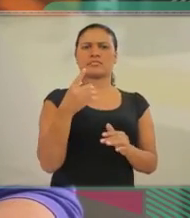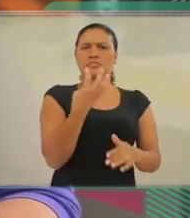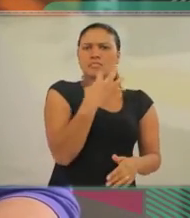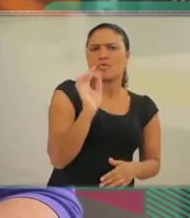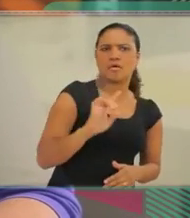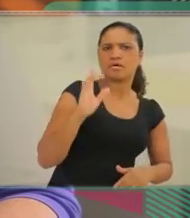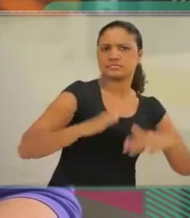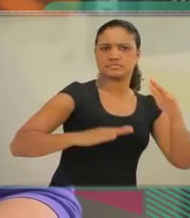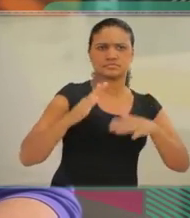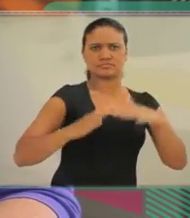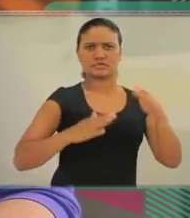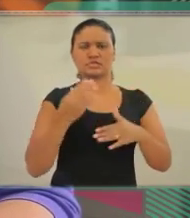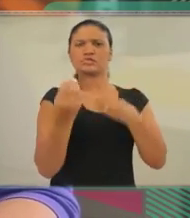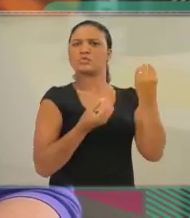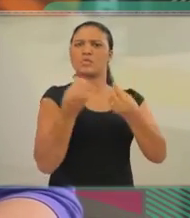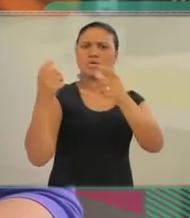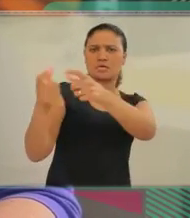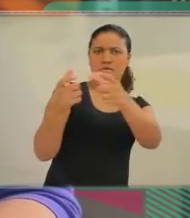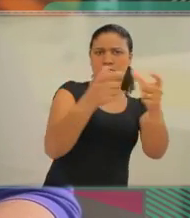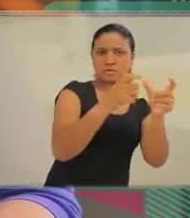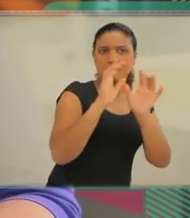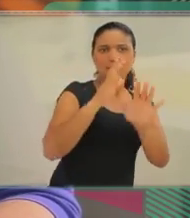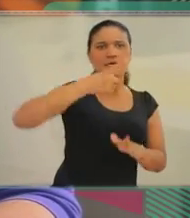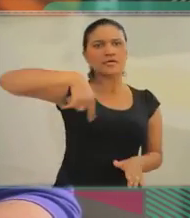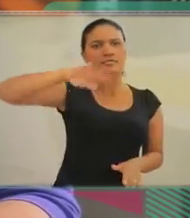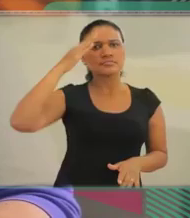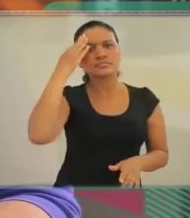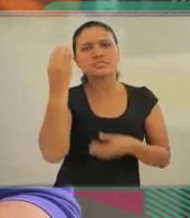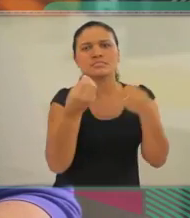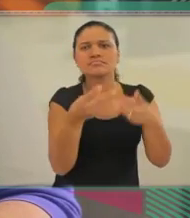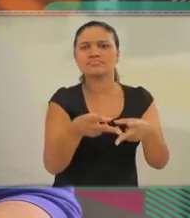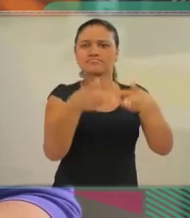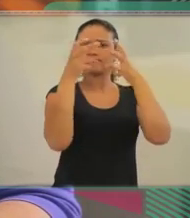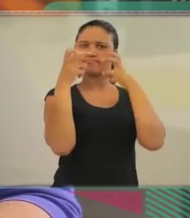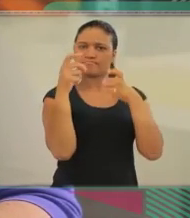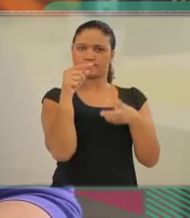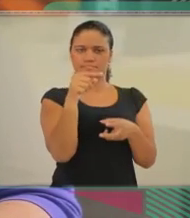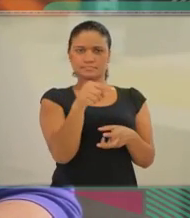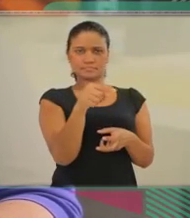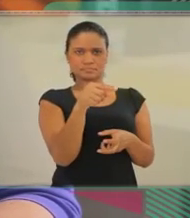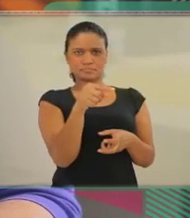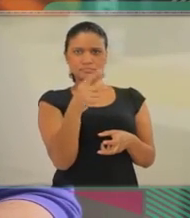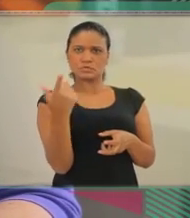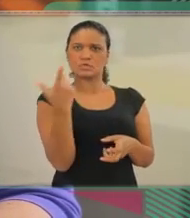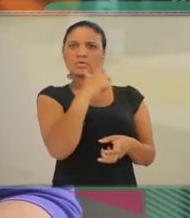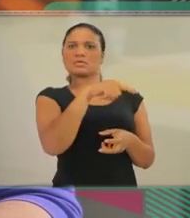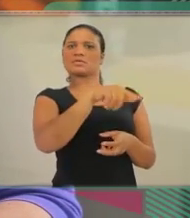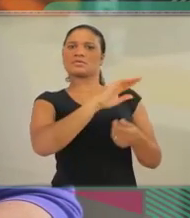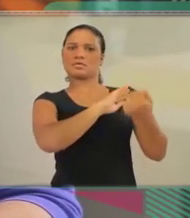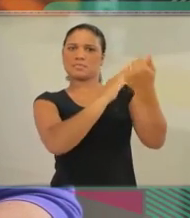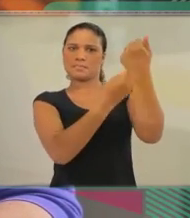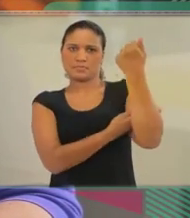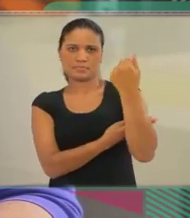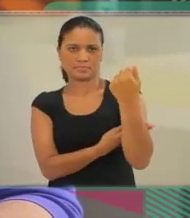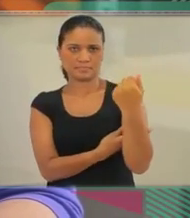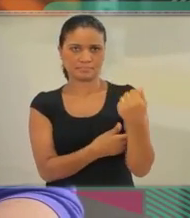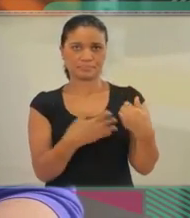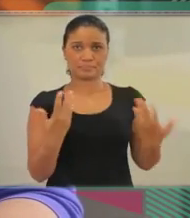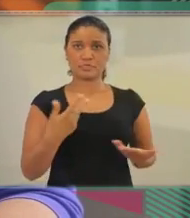gerações e nós mesmos, que não conhecemos muitas vezes uma área e outra, possamos ter uma percepção bem maior e